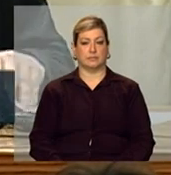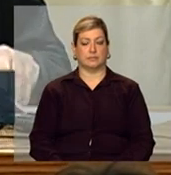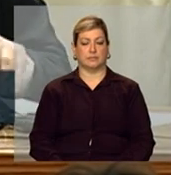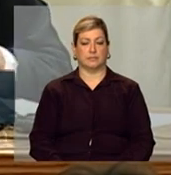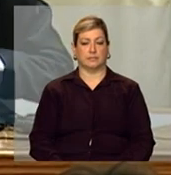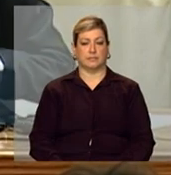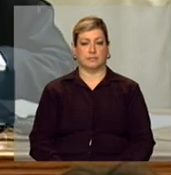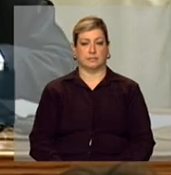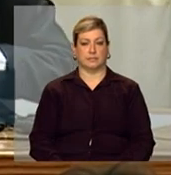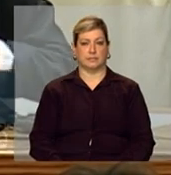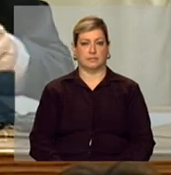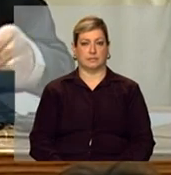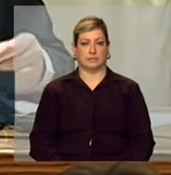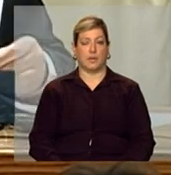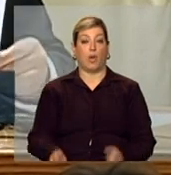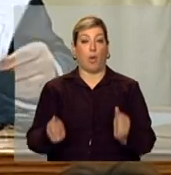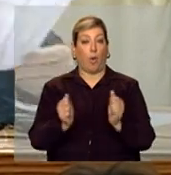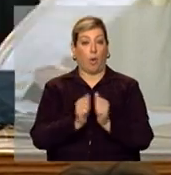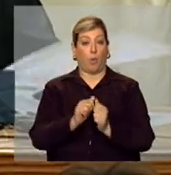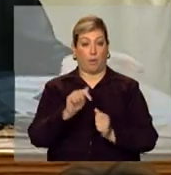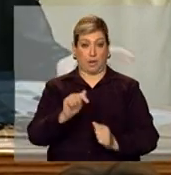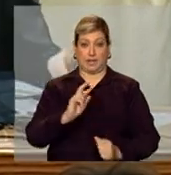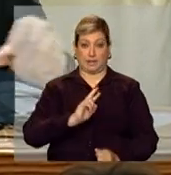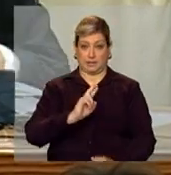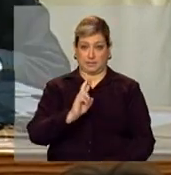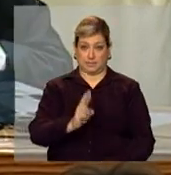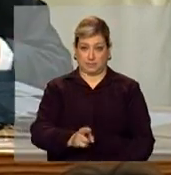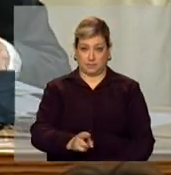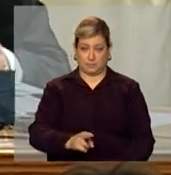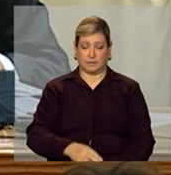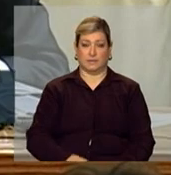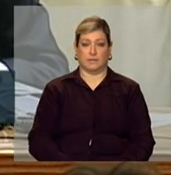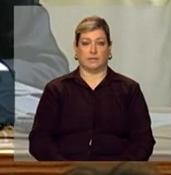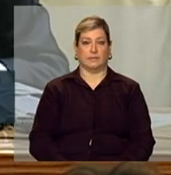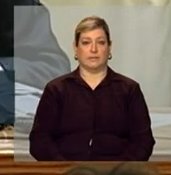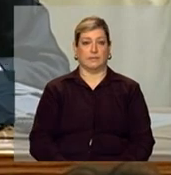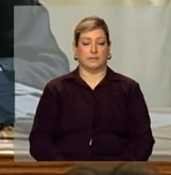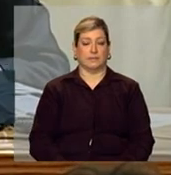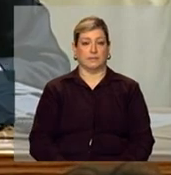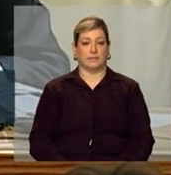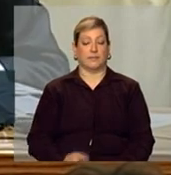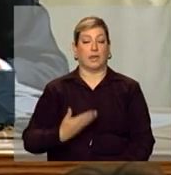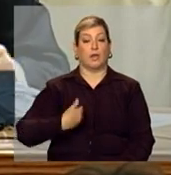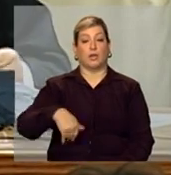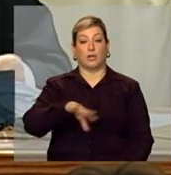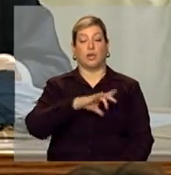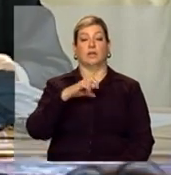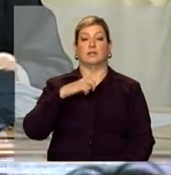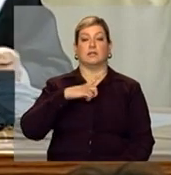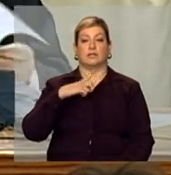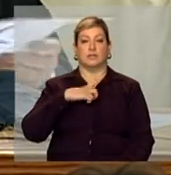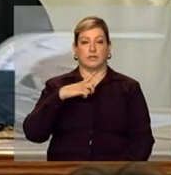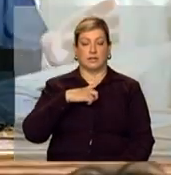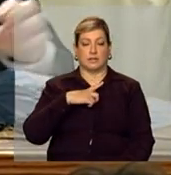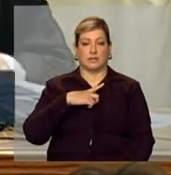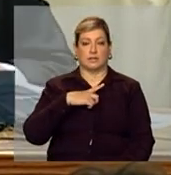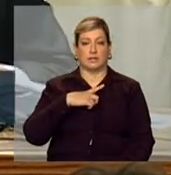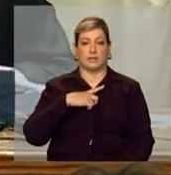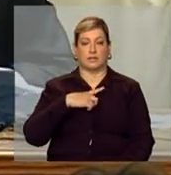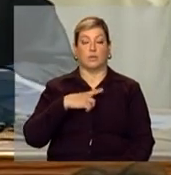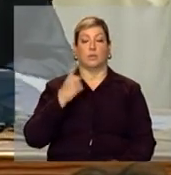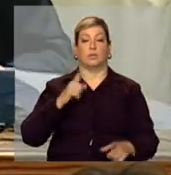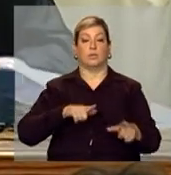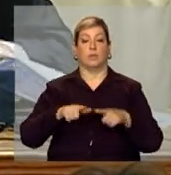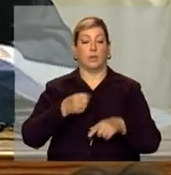eh com Este resultado nós tivemos um desempenho